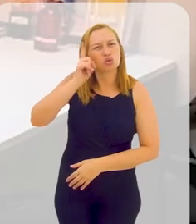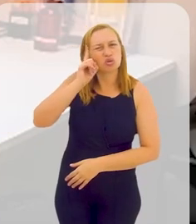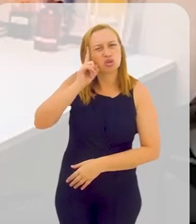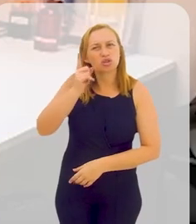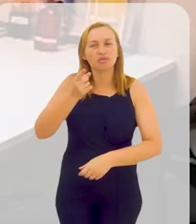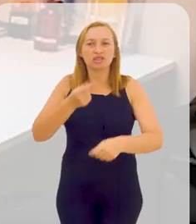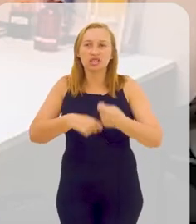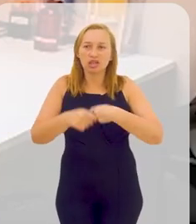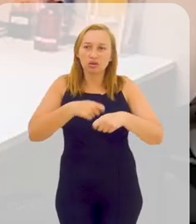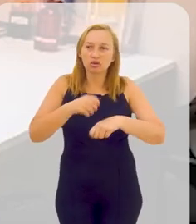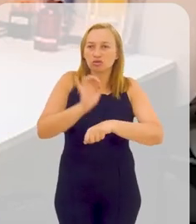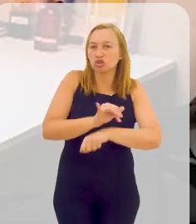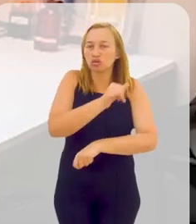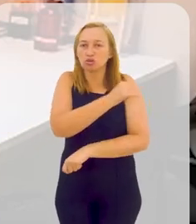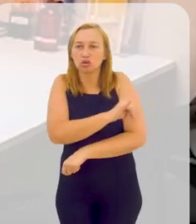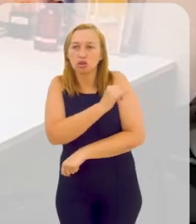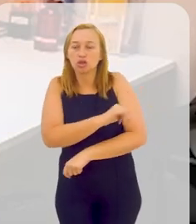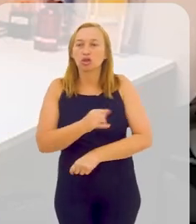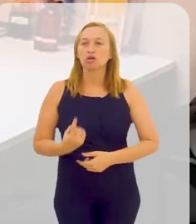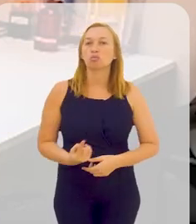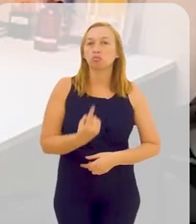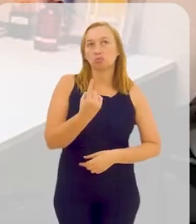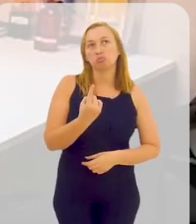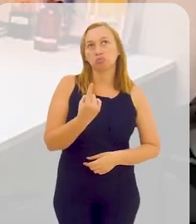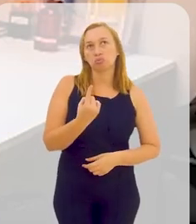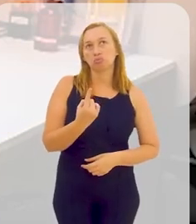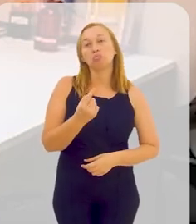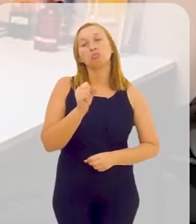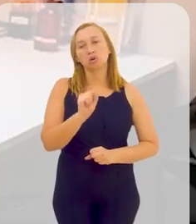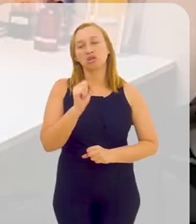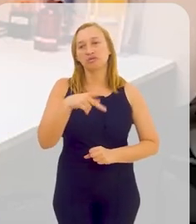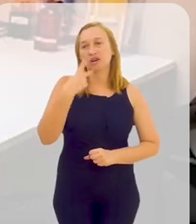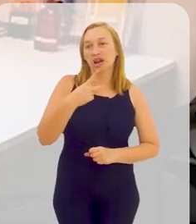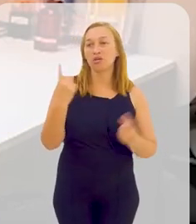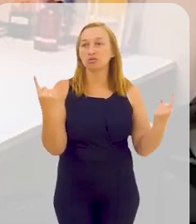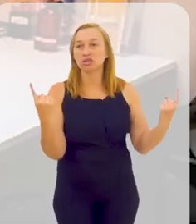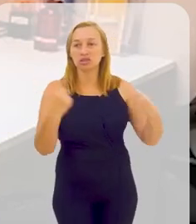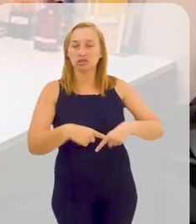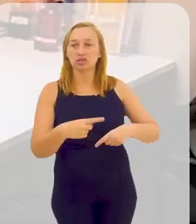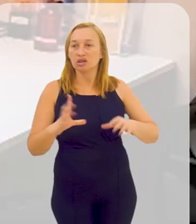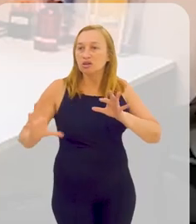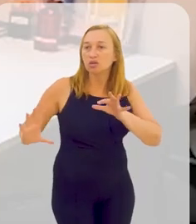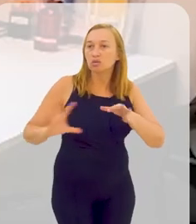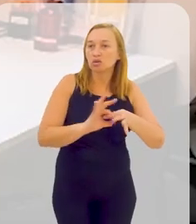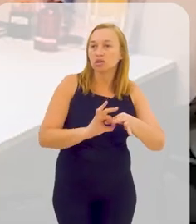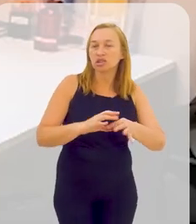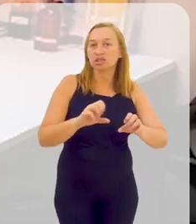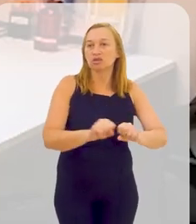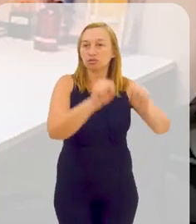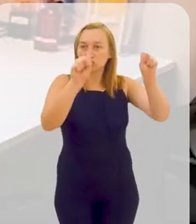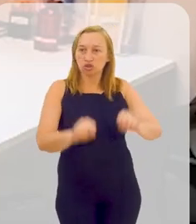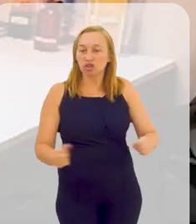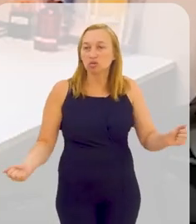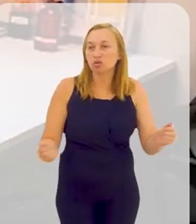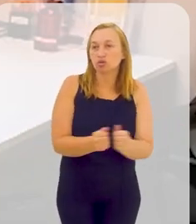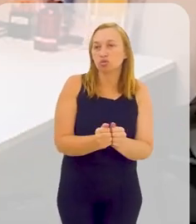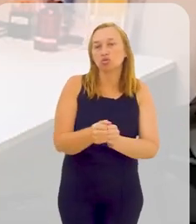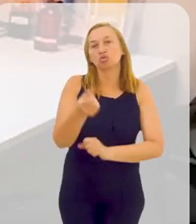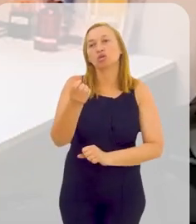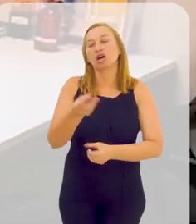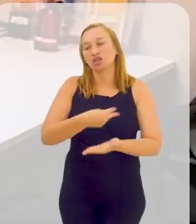para fazer negócios no estado do Rio de Janeiro um deles por exemplo é o desafio na conexão do sistemas